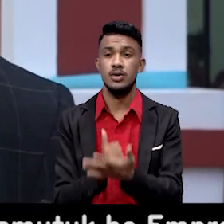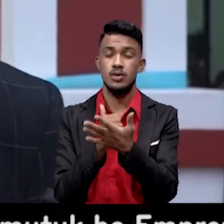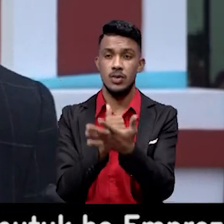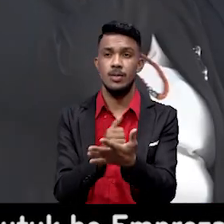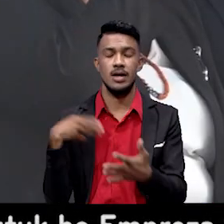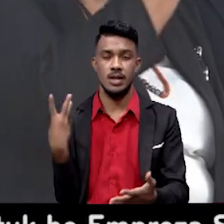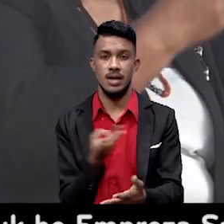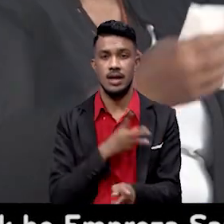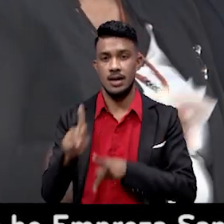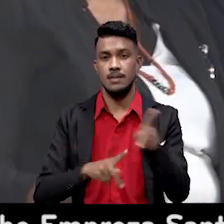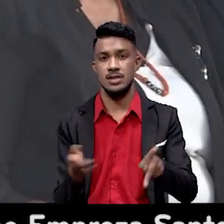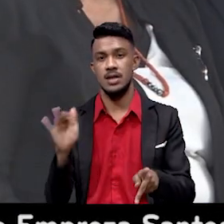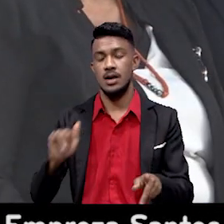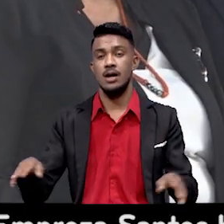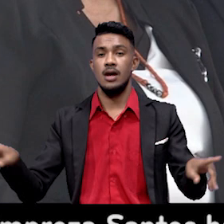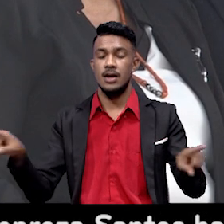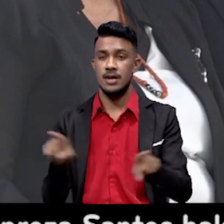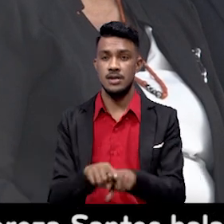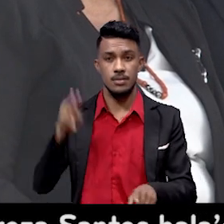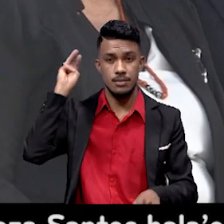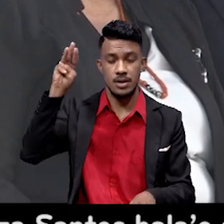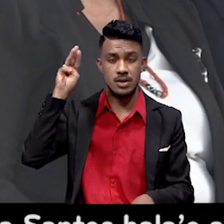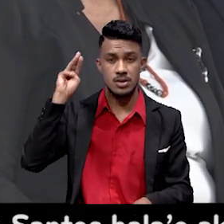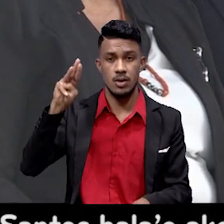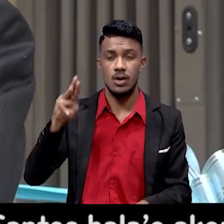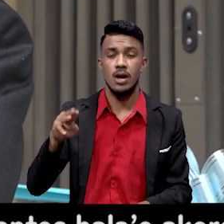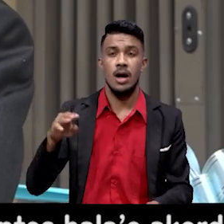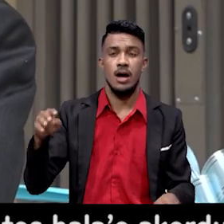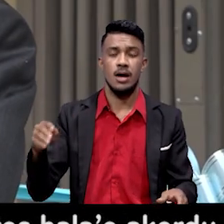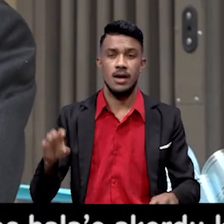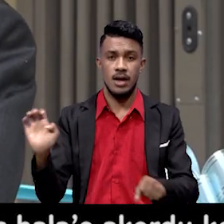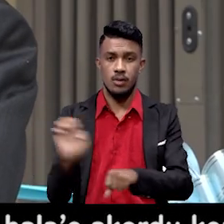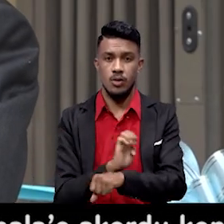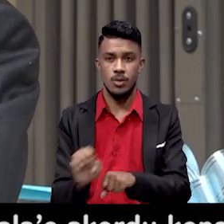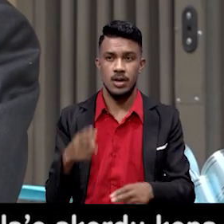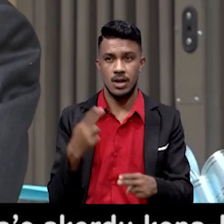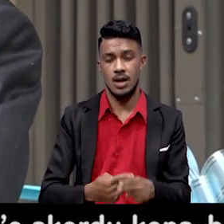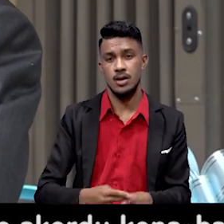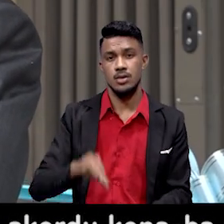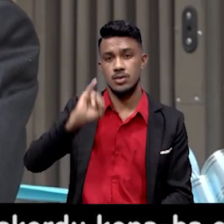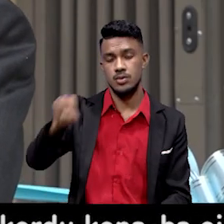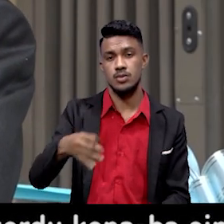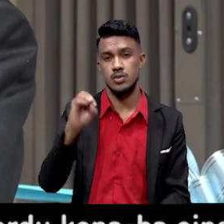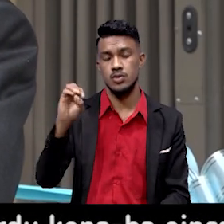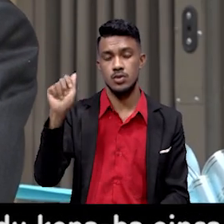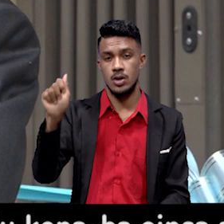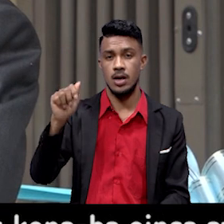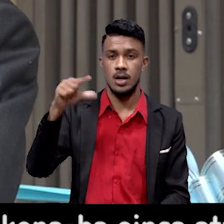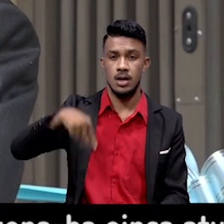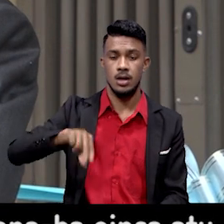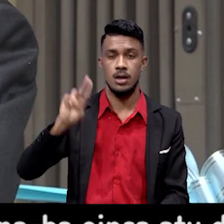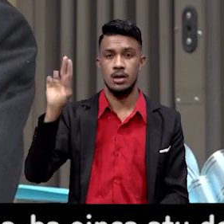klienti serna. Além de nem ministro coordenador assunto econômico, Joaquim Amaral, liu rustinha discurso foi agradecimento